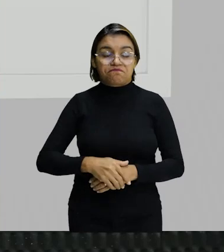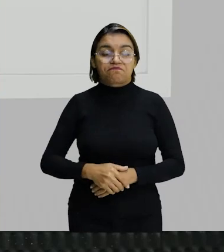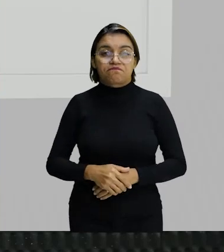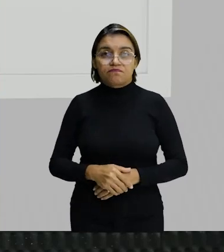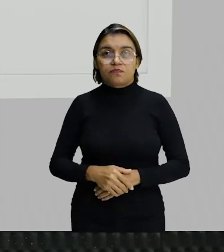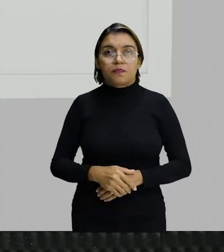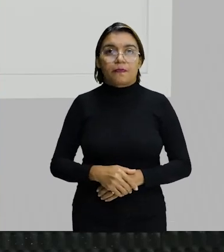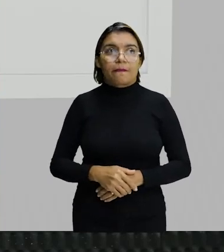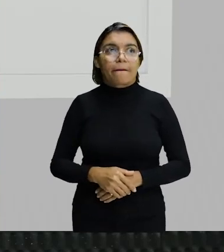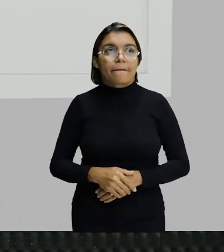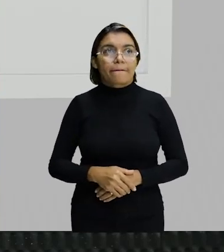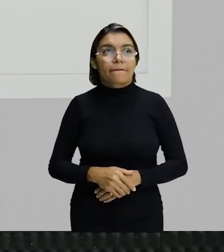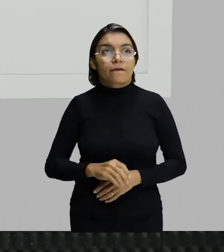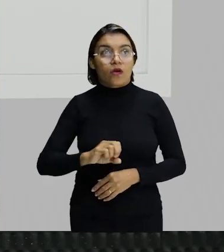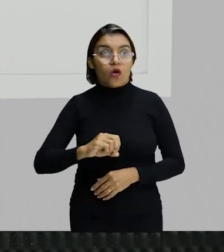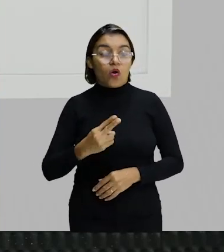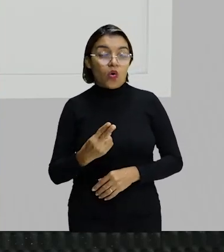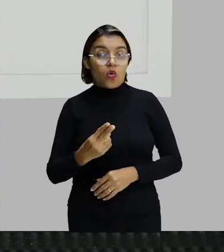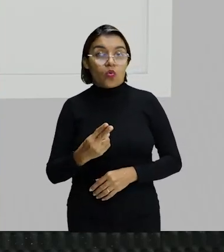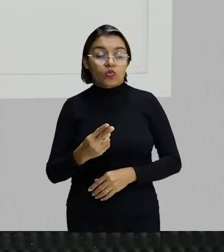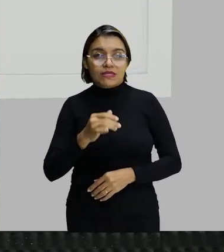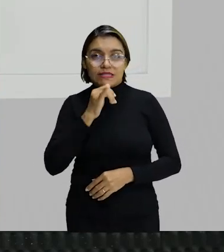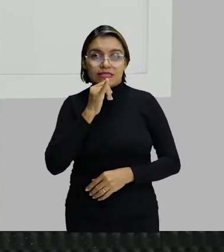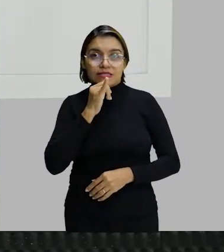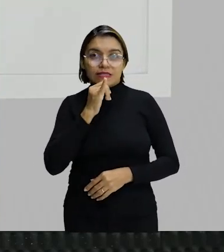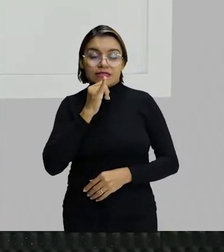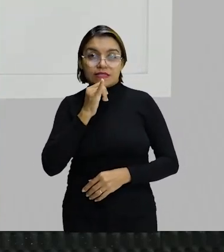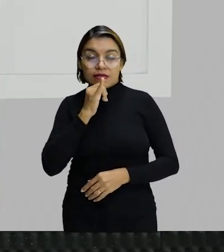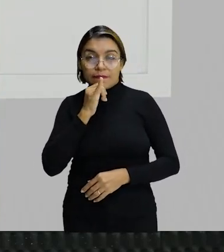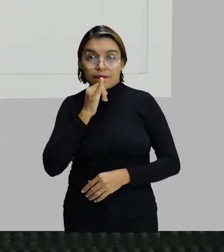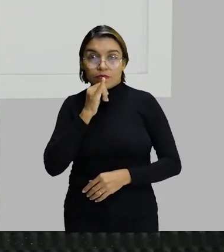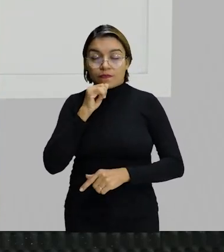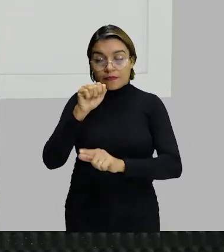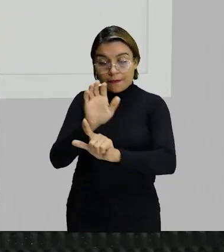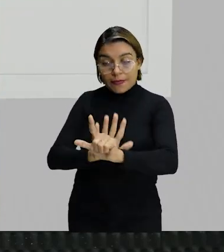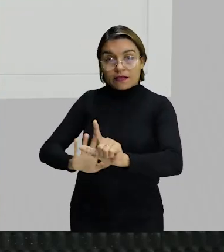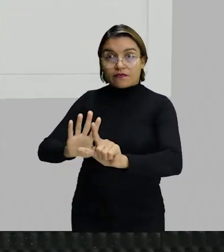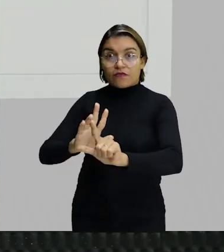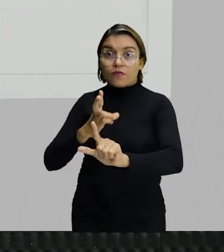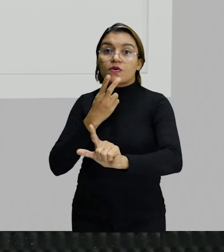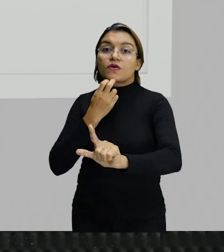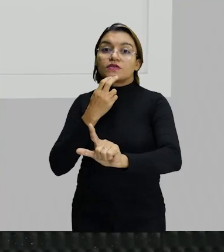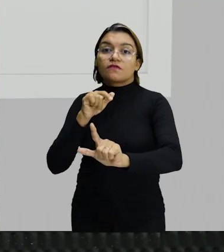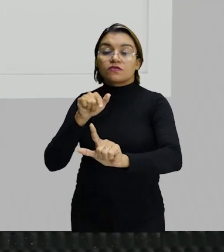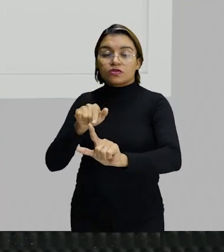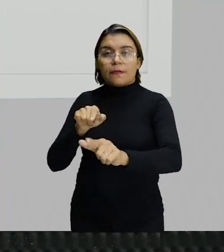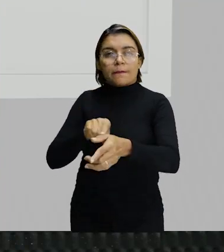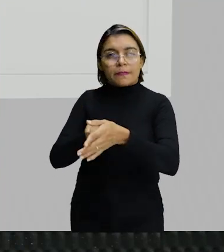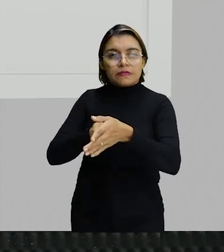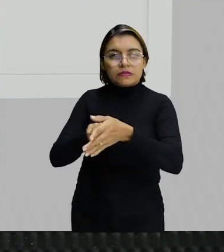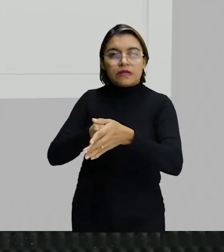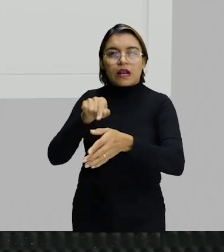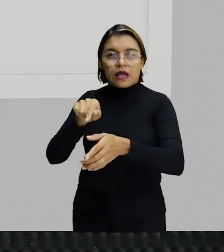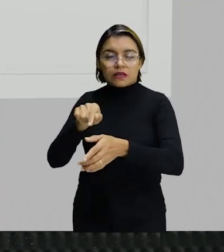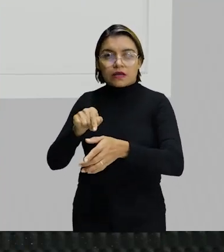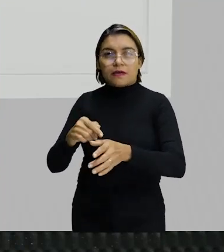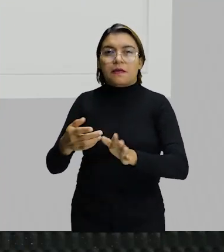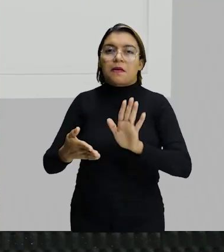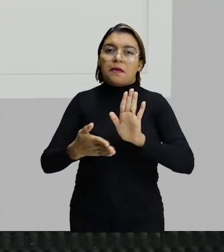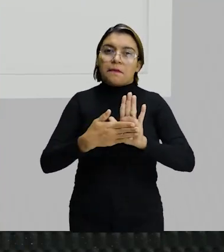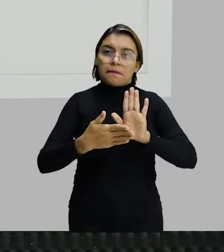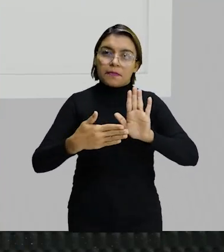universais, ou se você for buscar aqui na plataforma Gonçalves Dias, nós temos o que são proposições universais ou